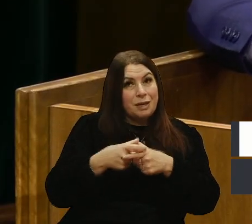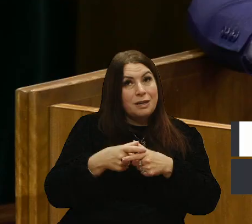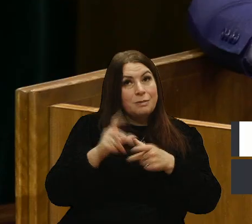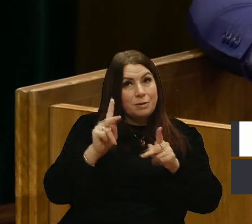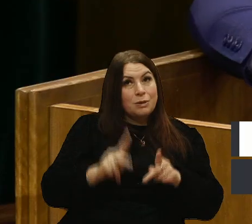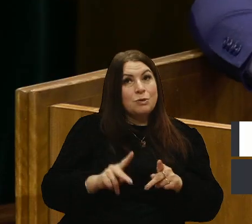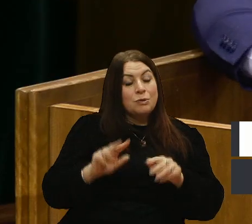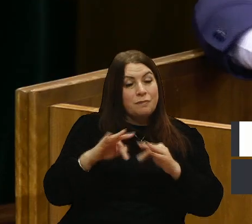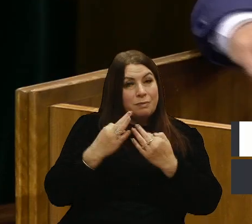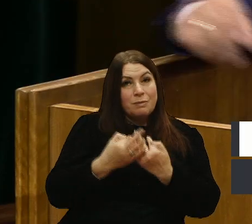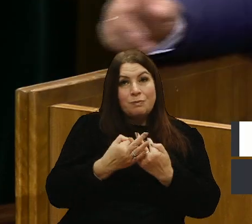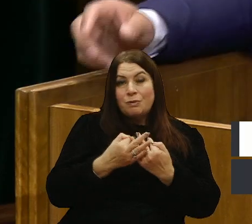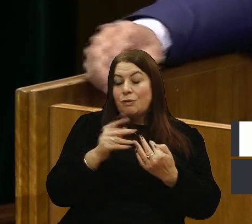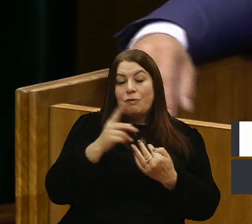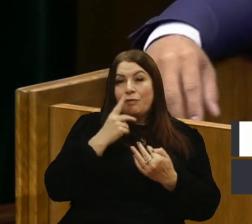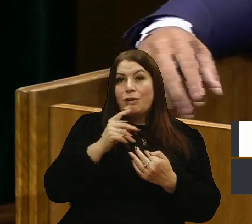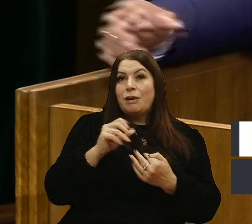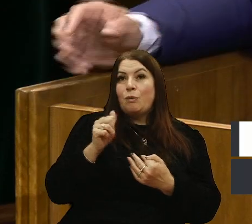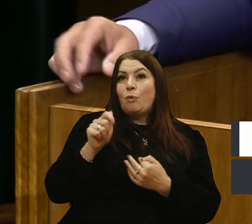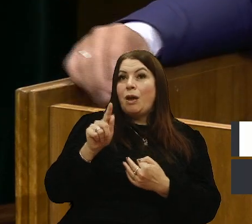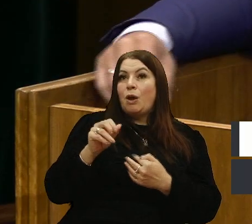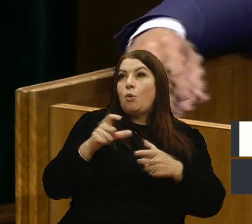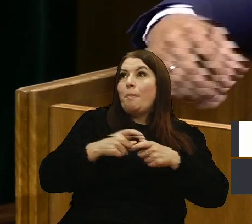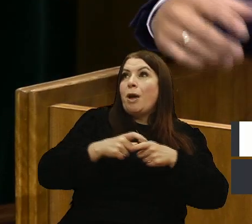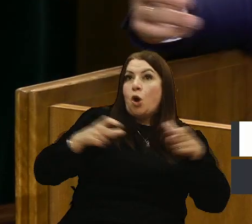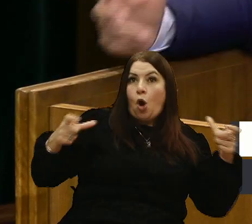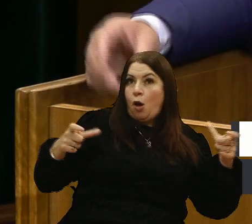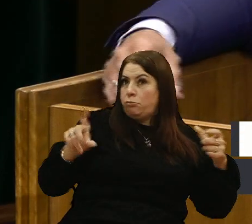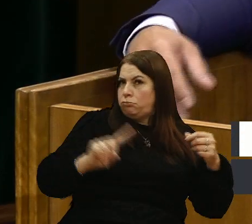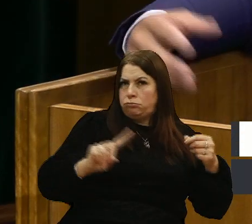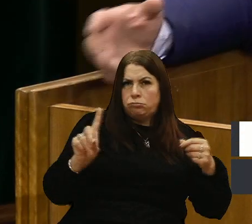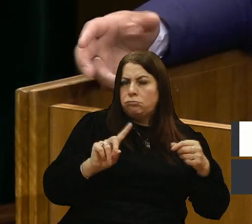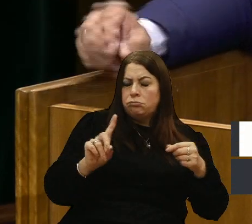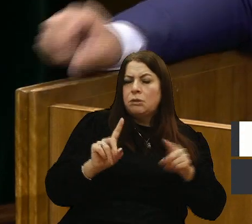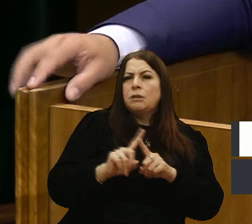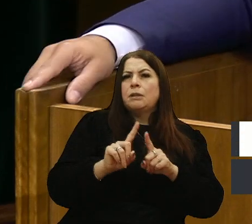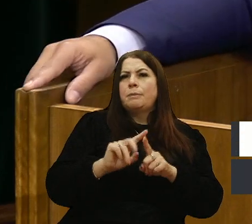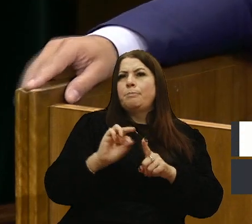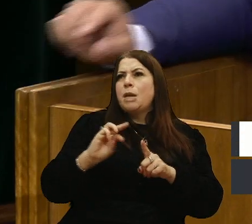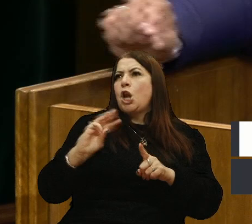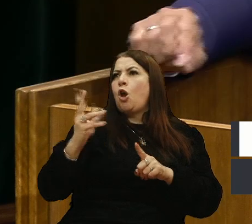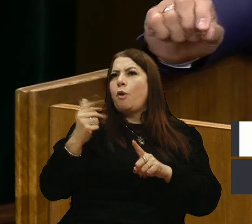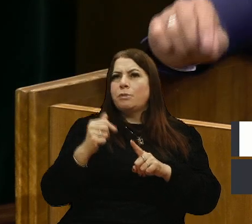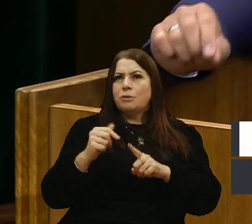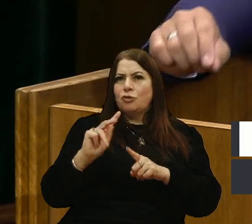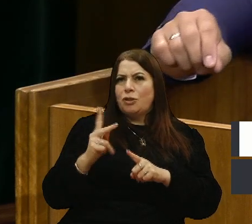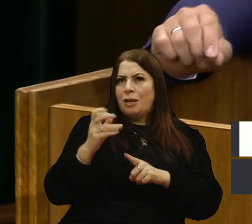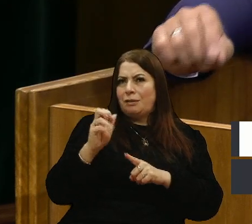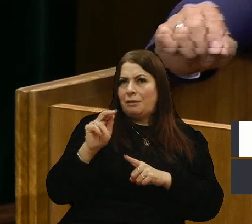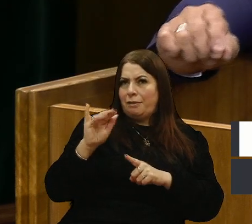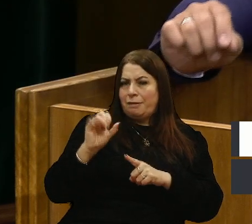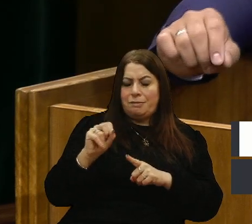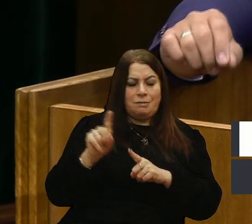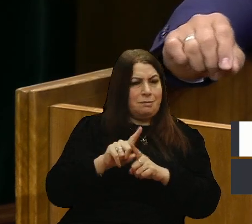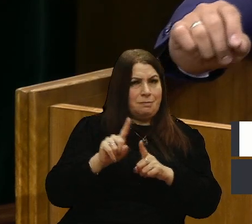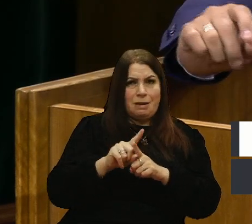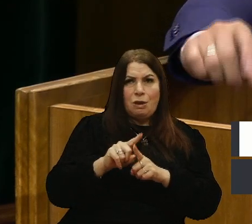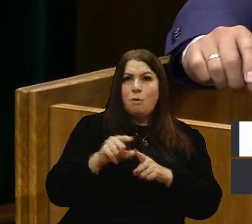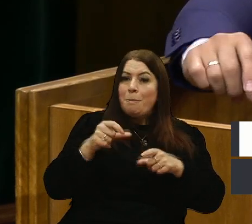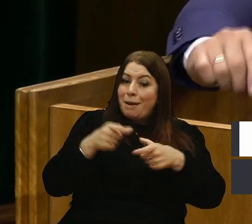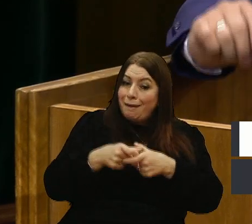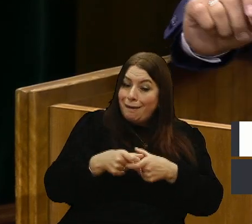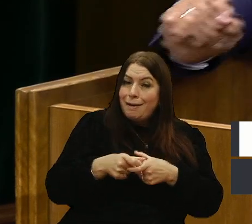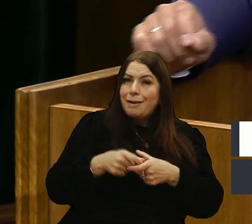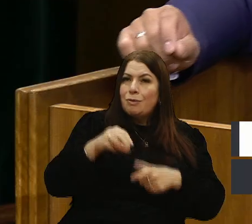produtores familiares. A gente não está falando do agro, do grande produtor, daquele de milhões e milhões de hectares. Não, nós estamos falando daquele pequeno produtor